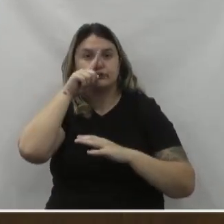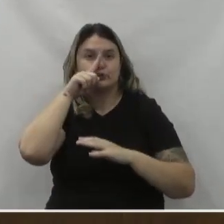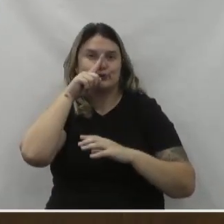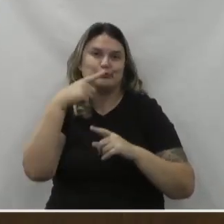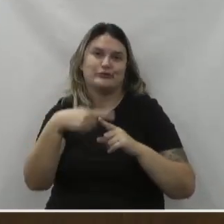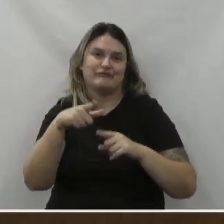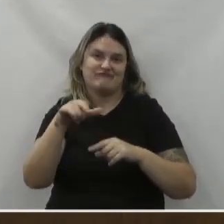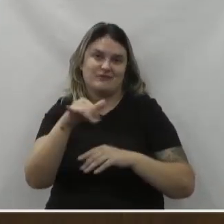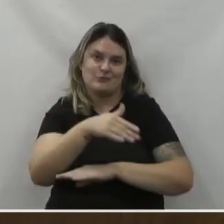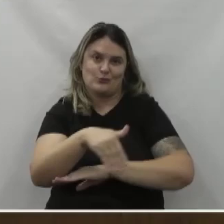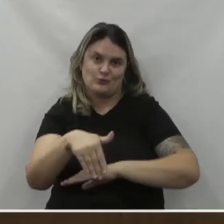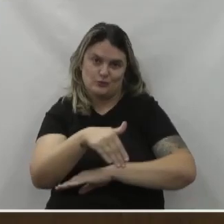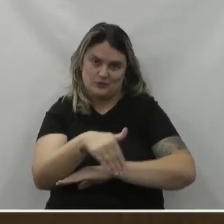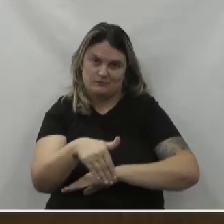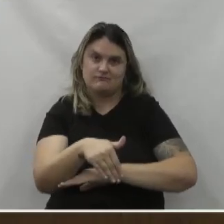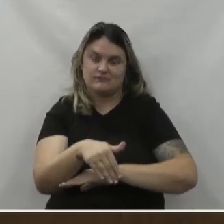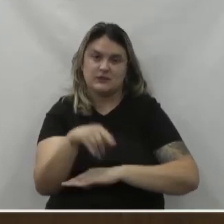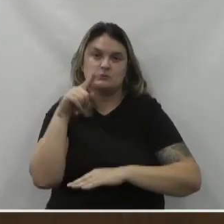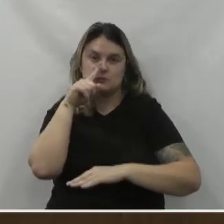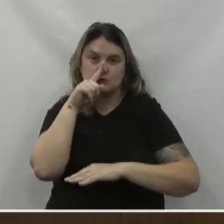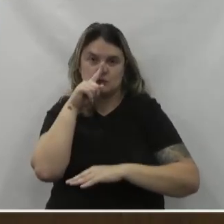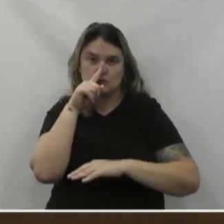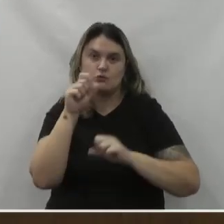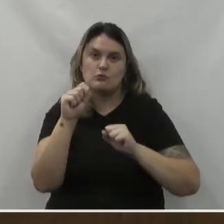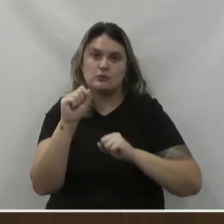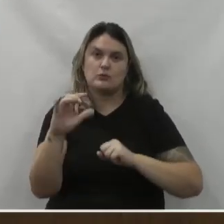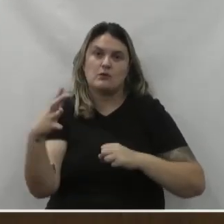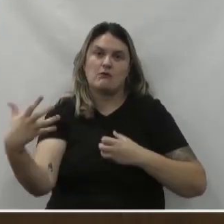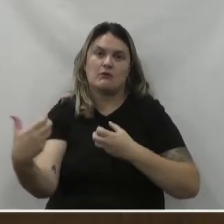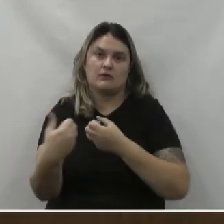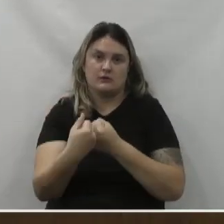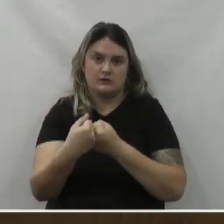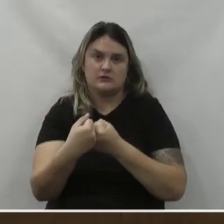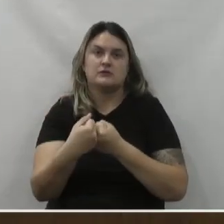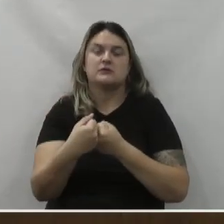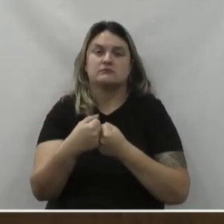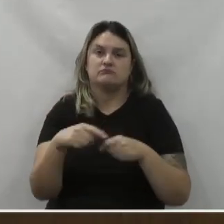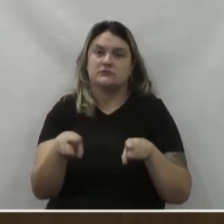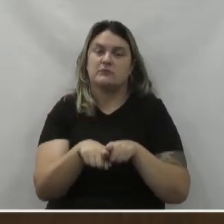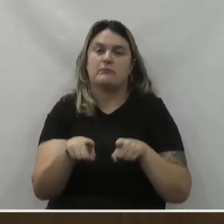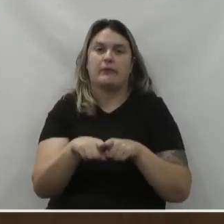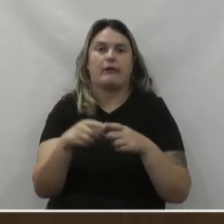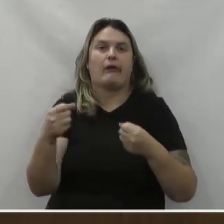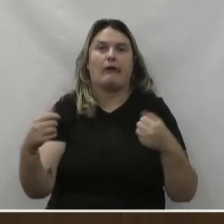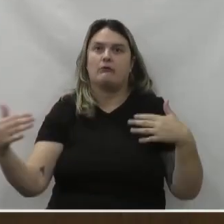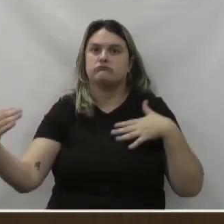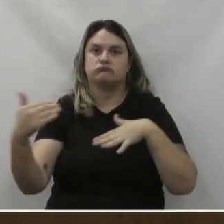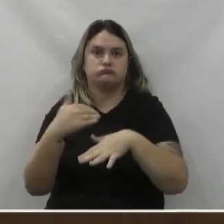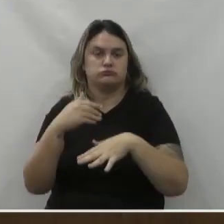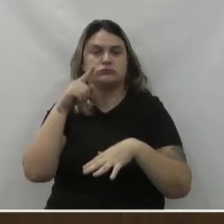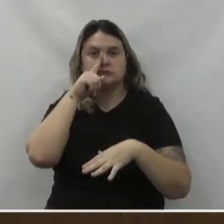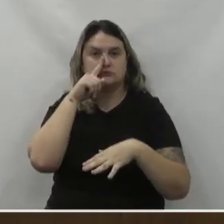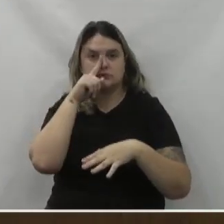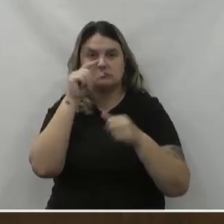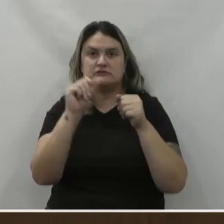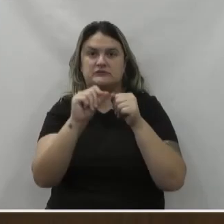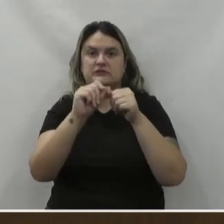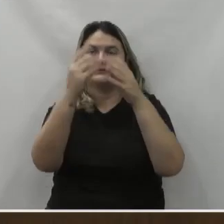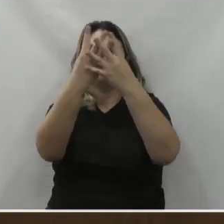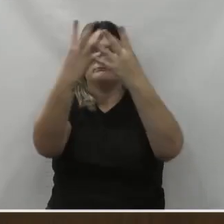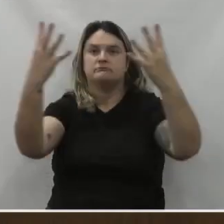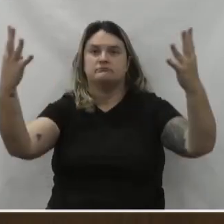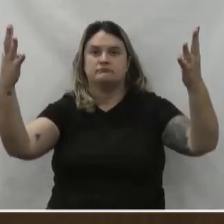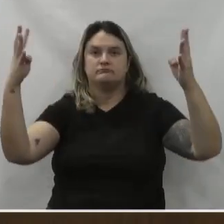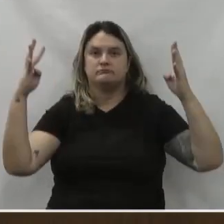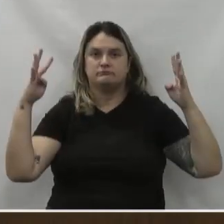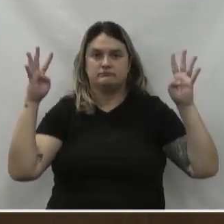que representa um risco considerável de acidentes com pedestres e veículos que trafegam nas imediações. A instalação